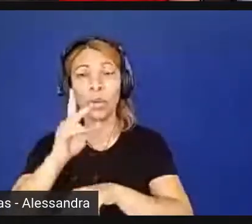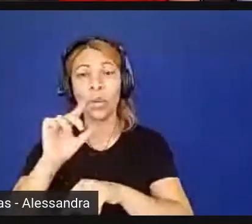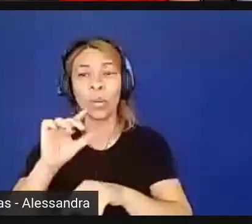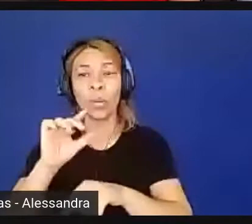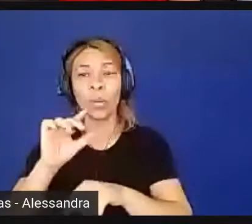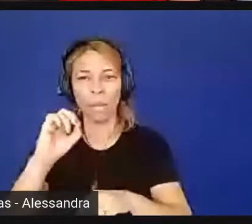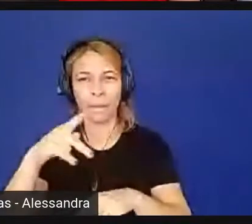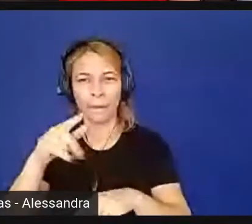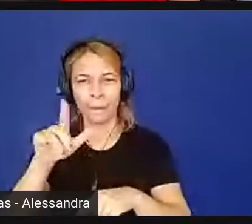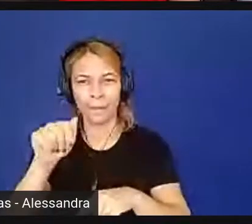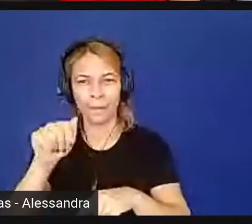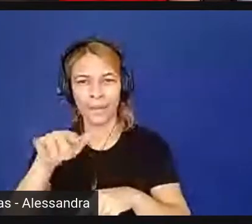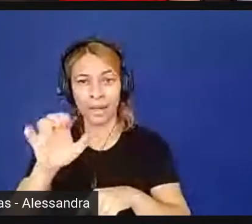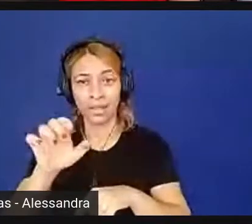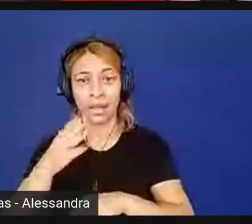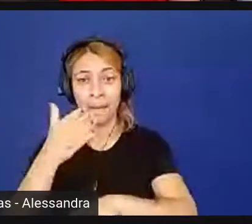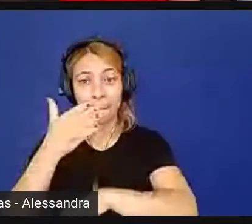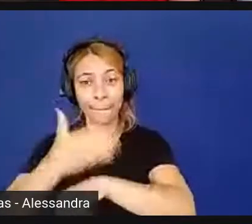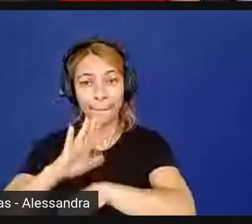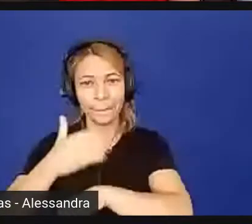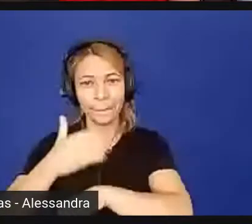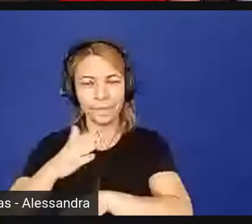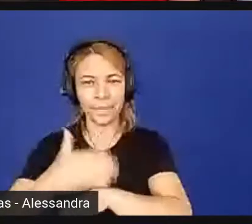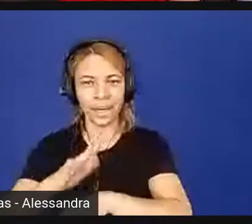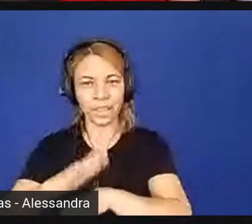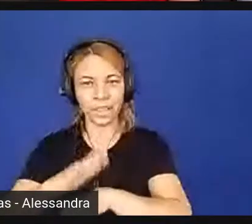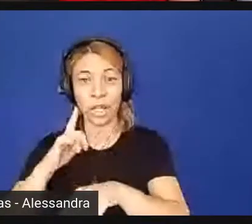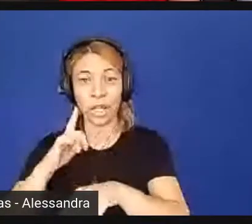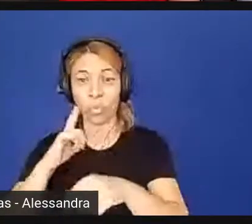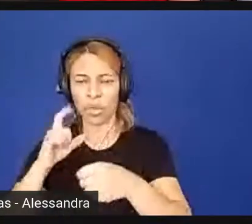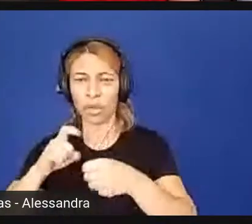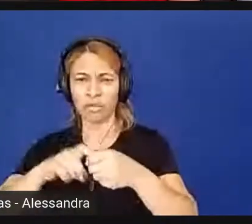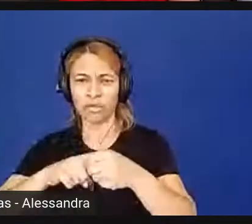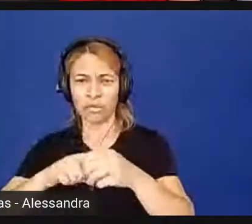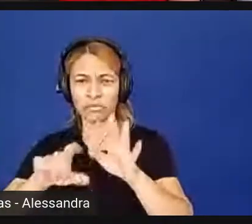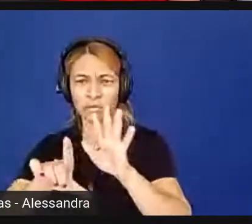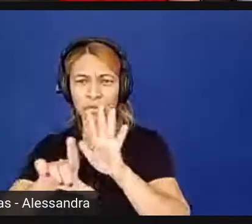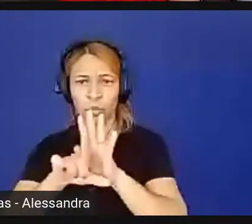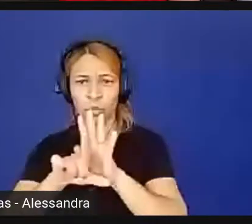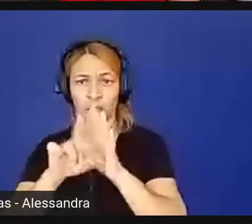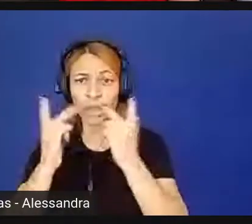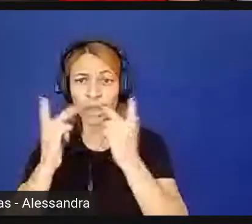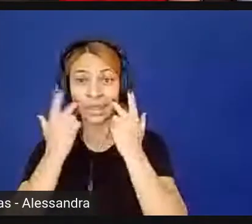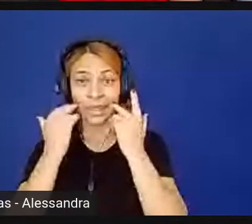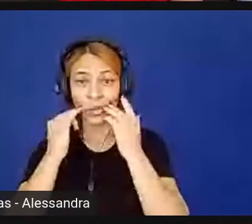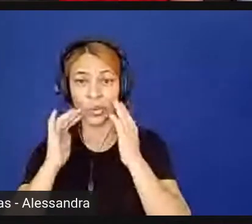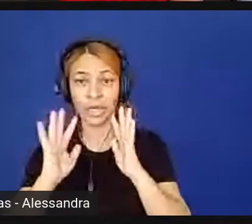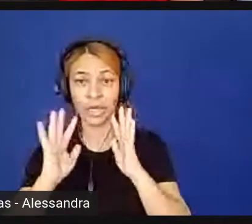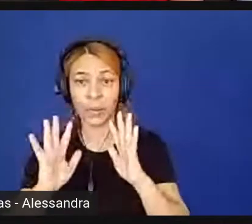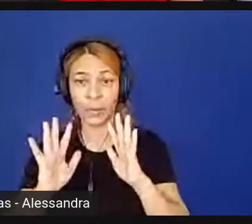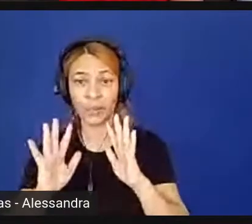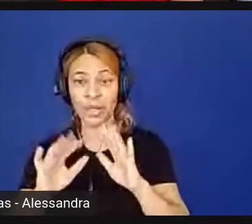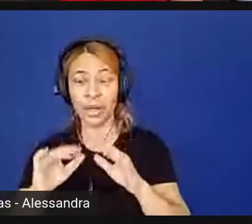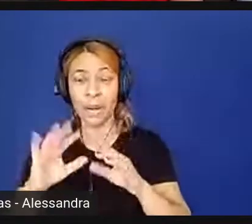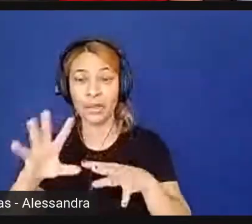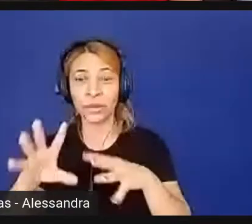Então, muito embora eu tenha uma vinculação à legalidade natural do setor público, o compliance me traz um plus, que